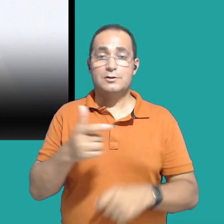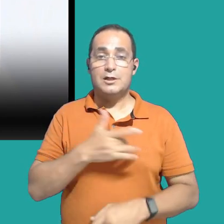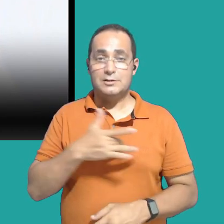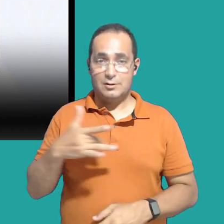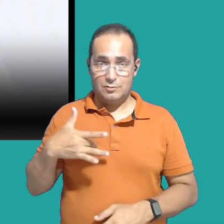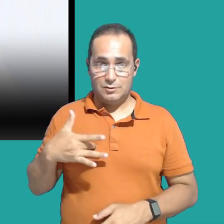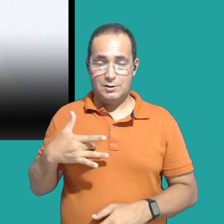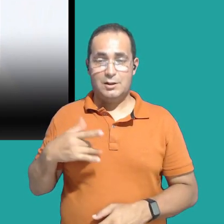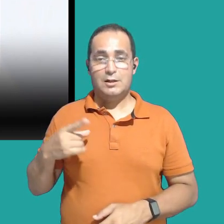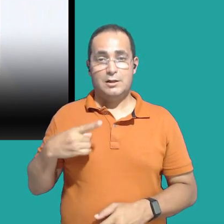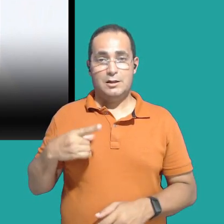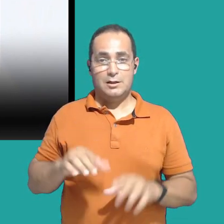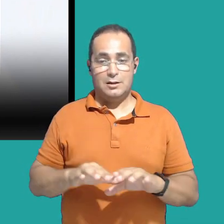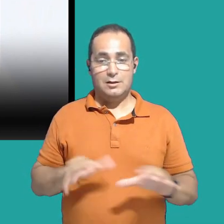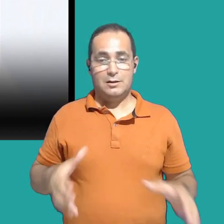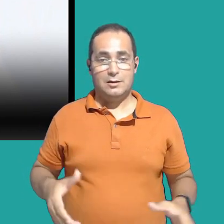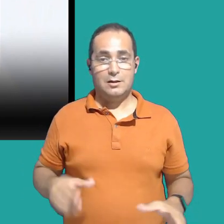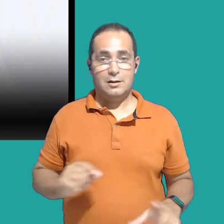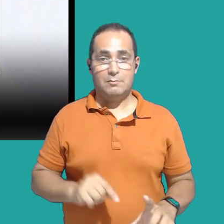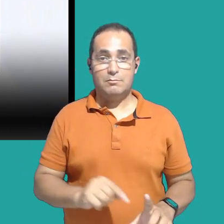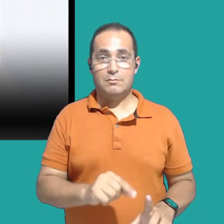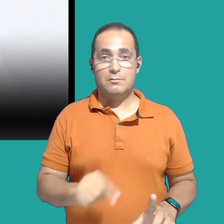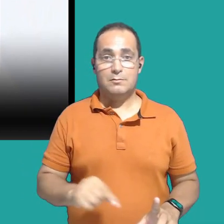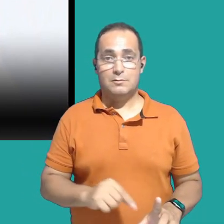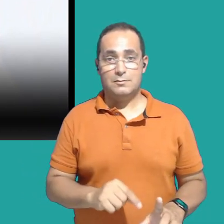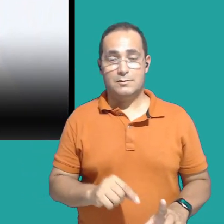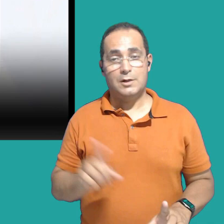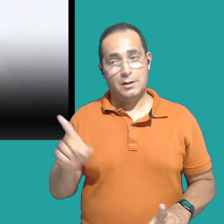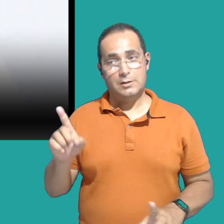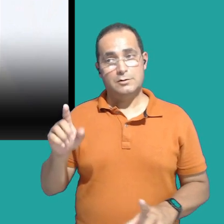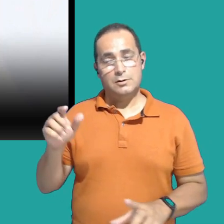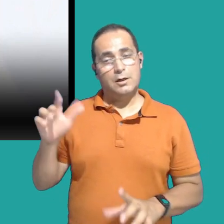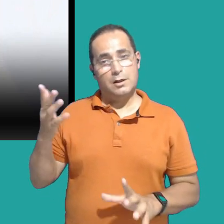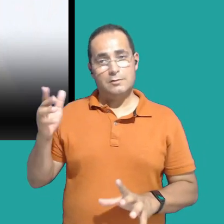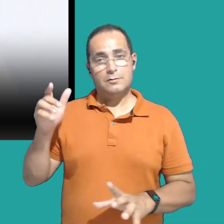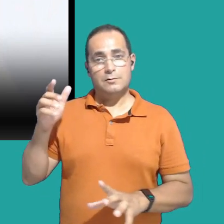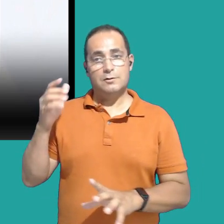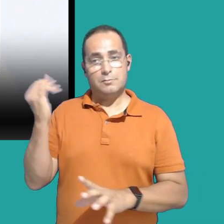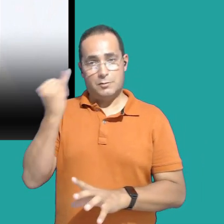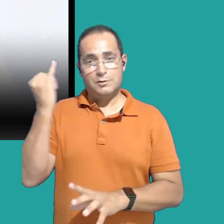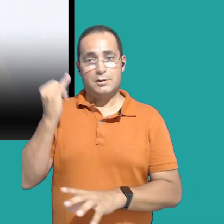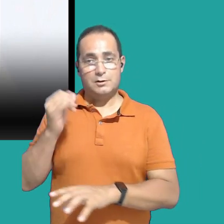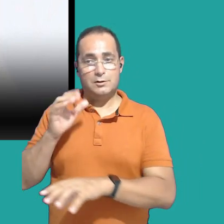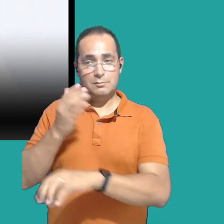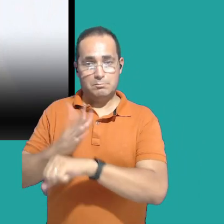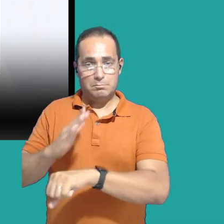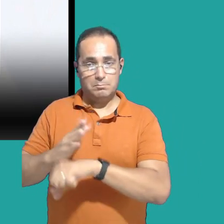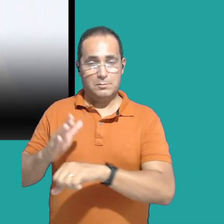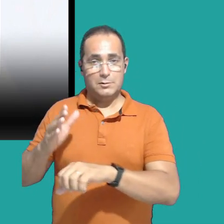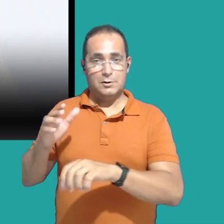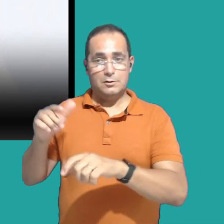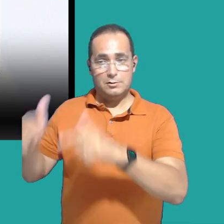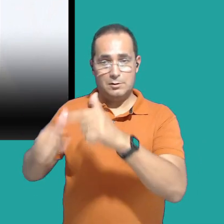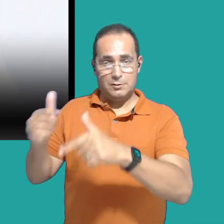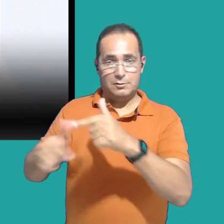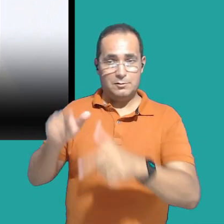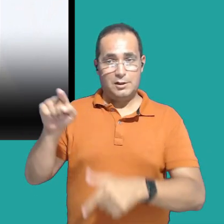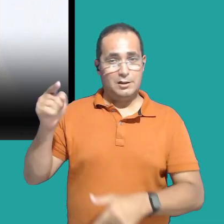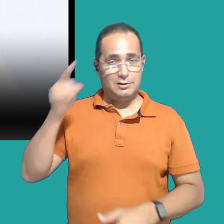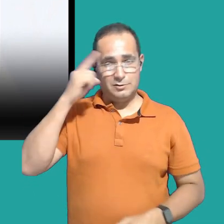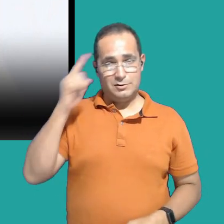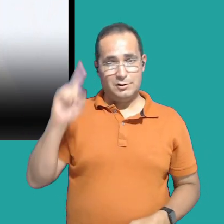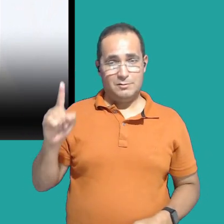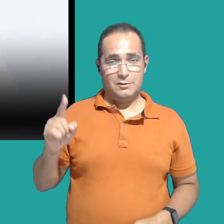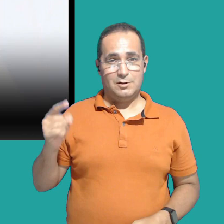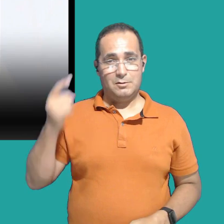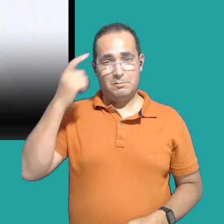de saúde, eu acho importante que tenha aqueles equipamentos de senha, além da preparação dos funcionários, né? Eu acho importante, porque